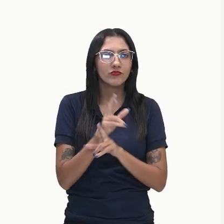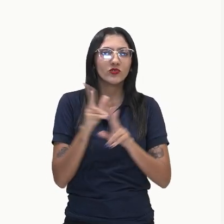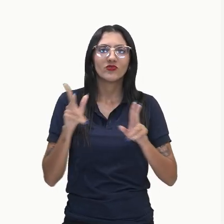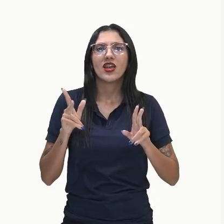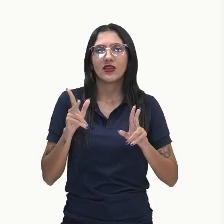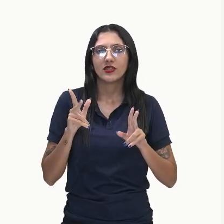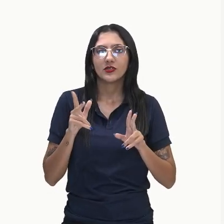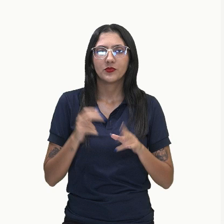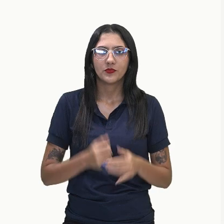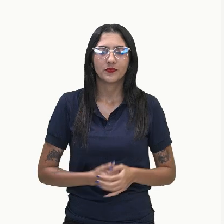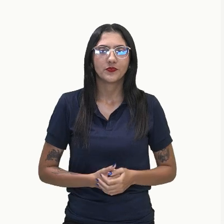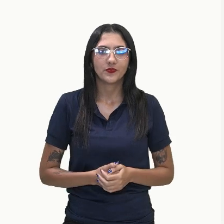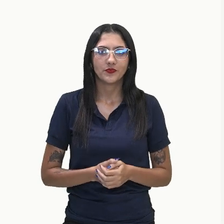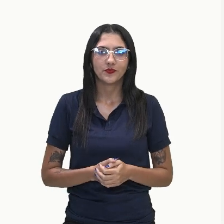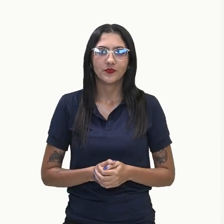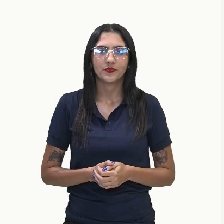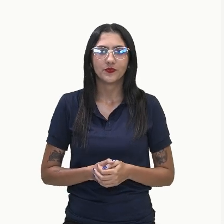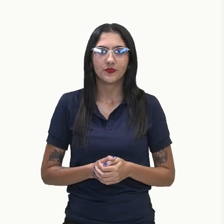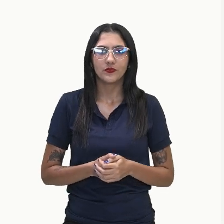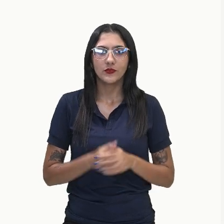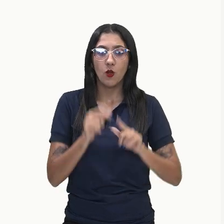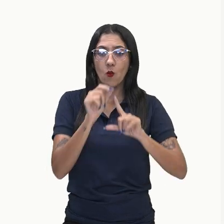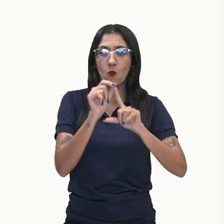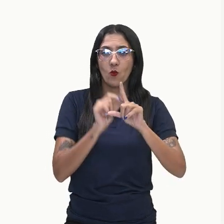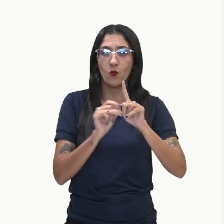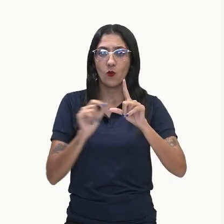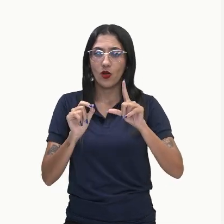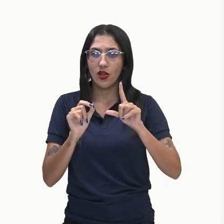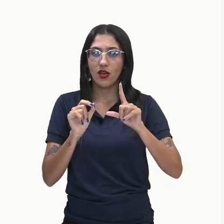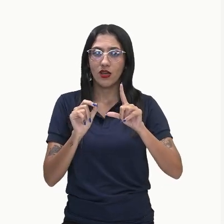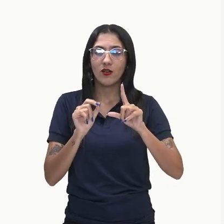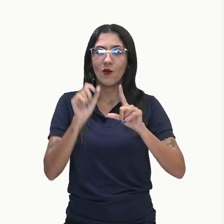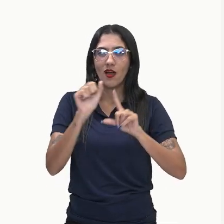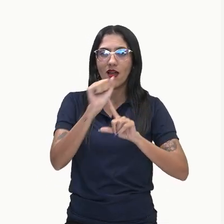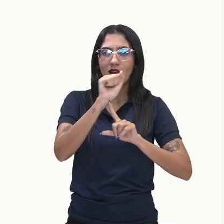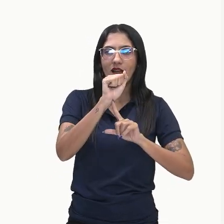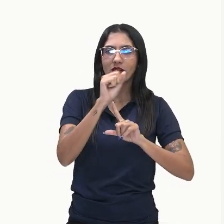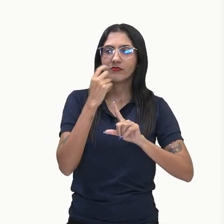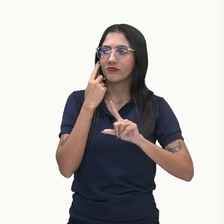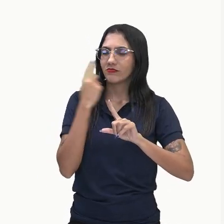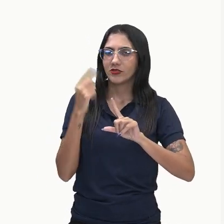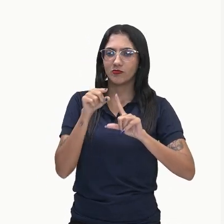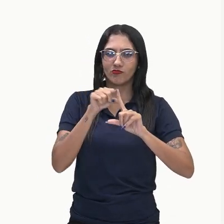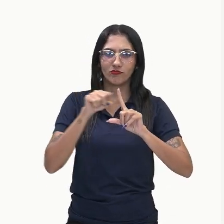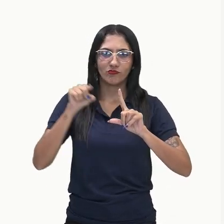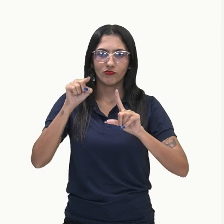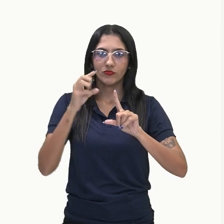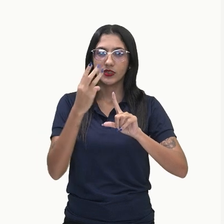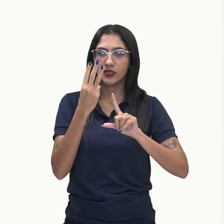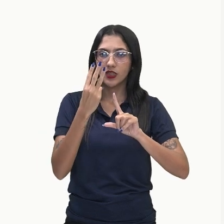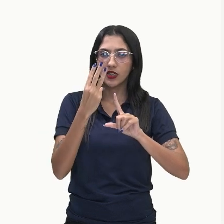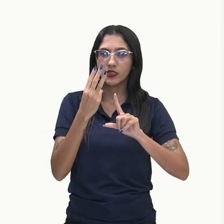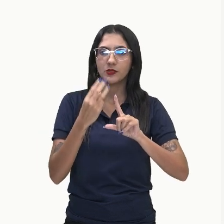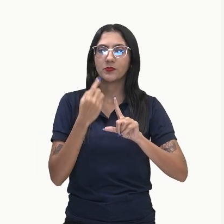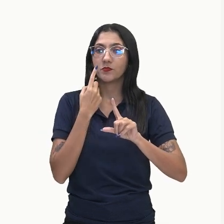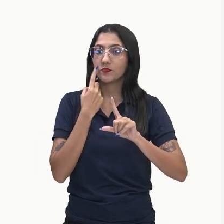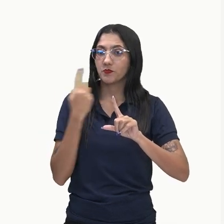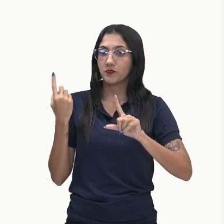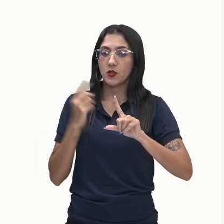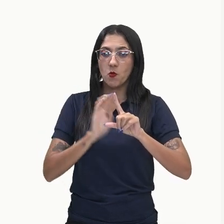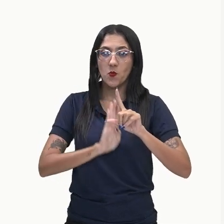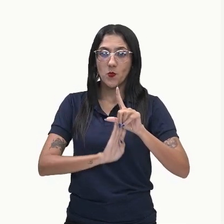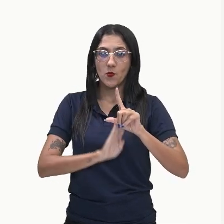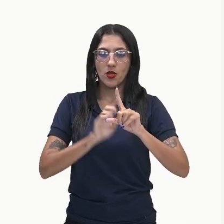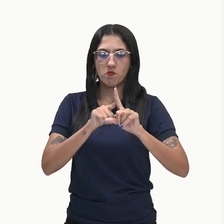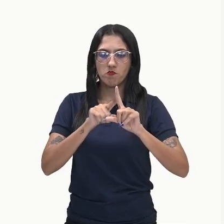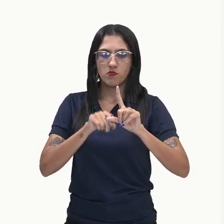os seus ângulos. O ângulo A, ele está ali, ó, representado por 3 riscos. O ângulo B, por 2